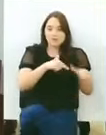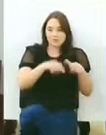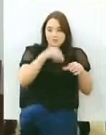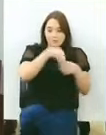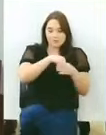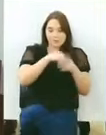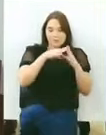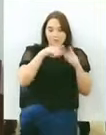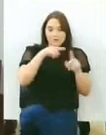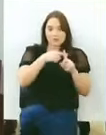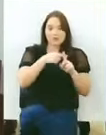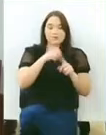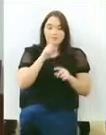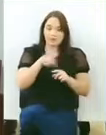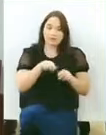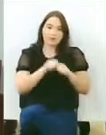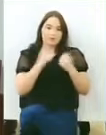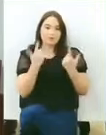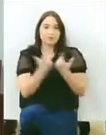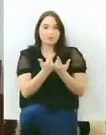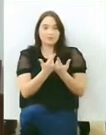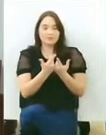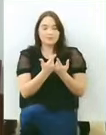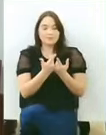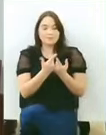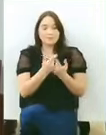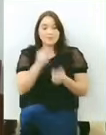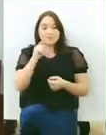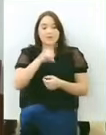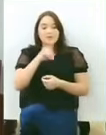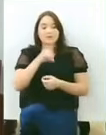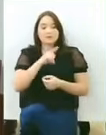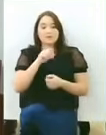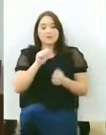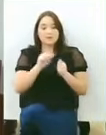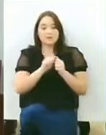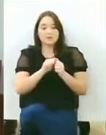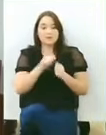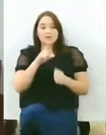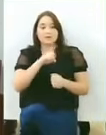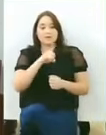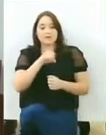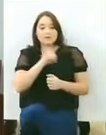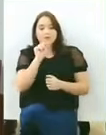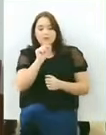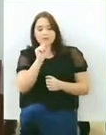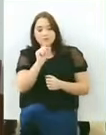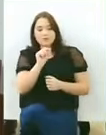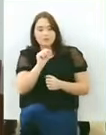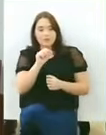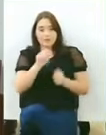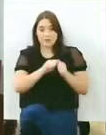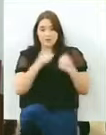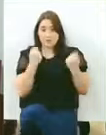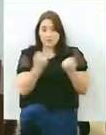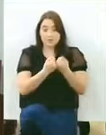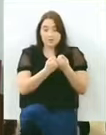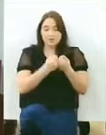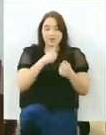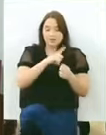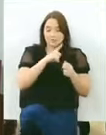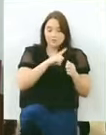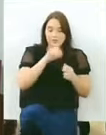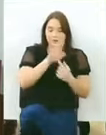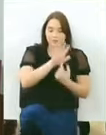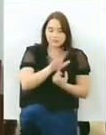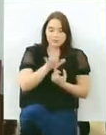da igreja, é exatamente a assembleia. Quando nós votamos em oração e submissão à